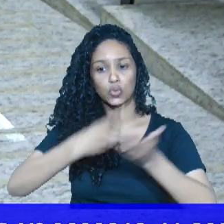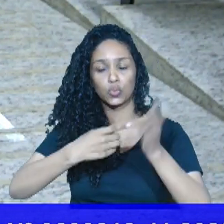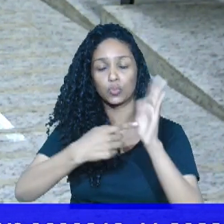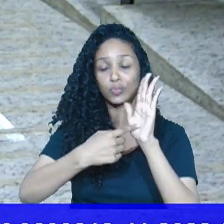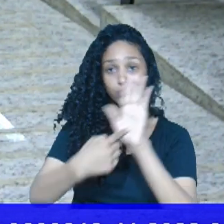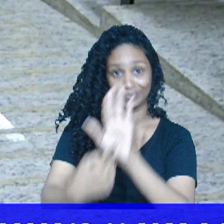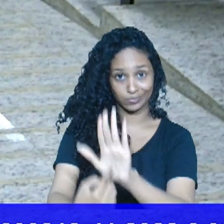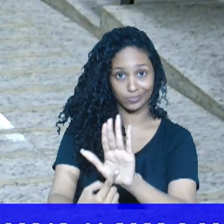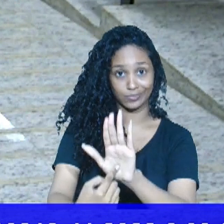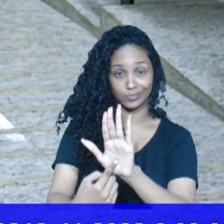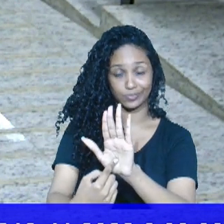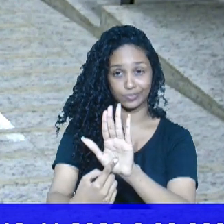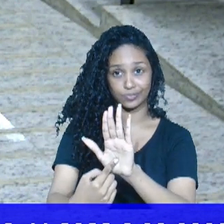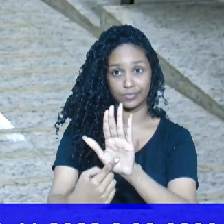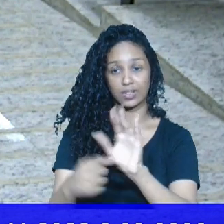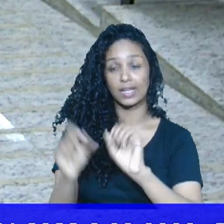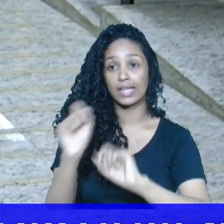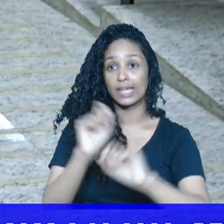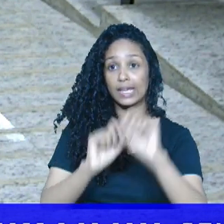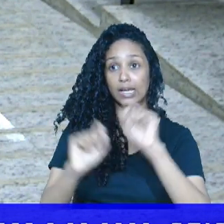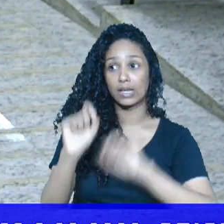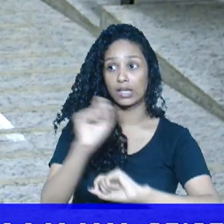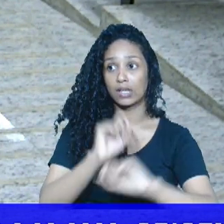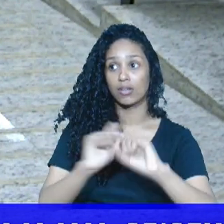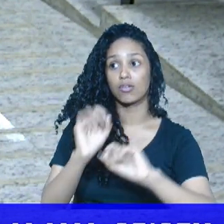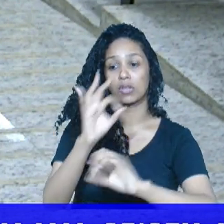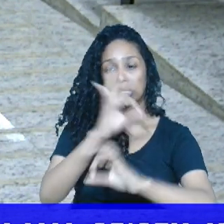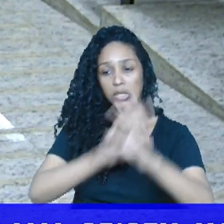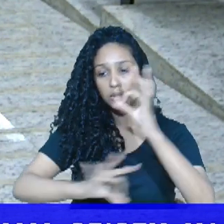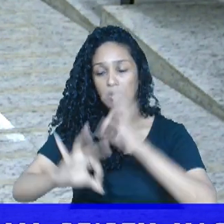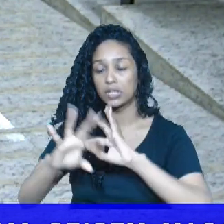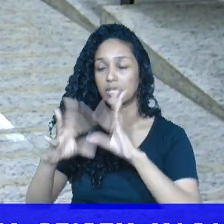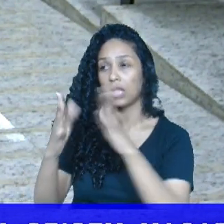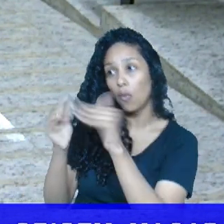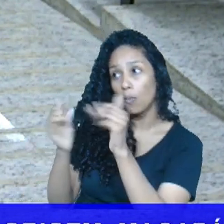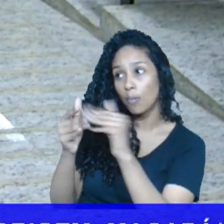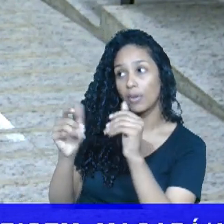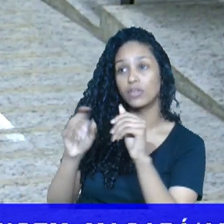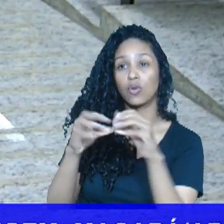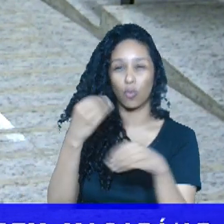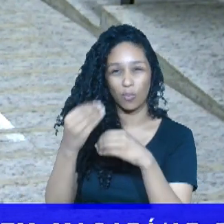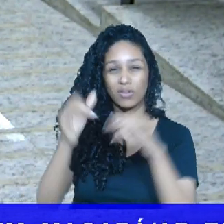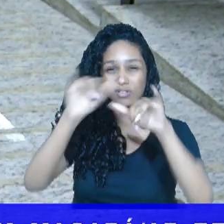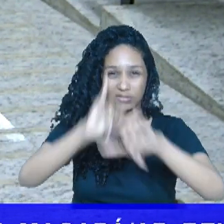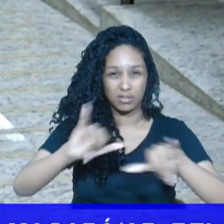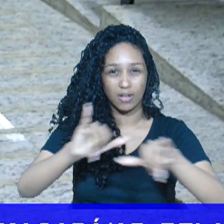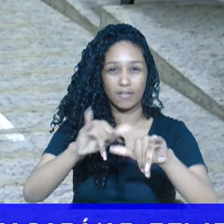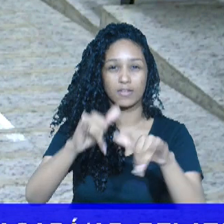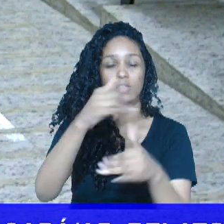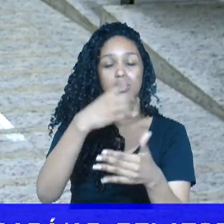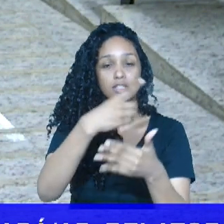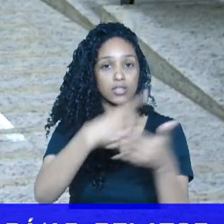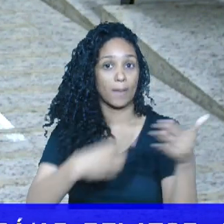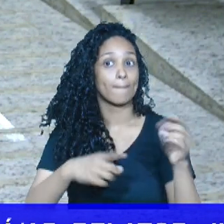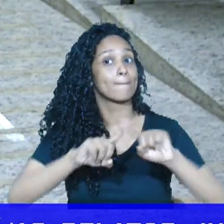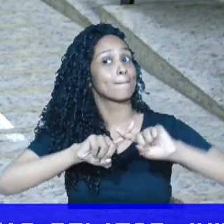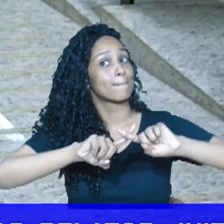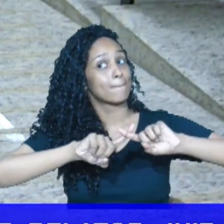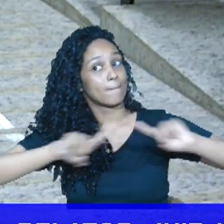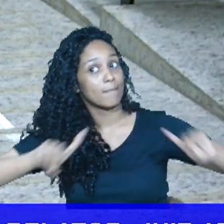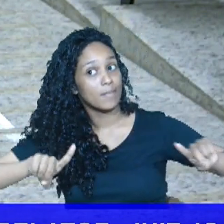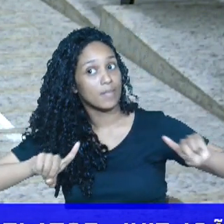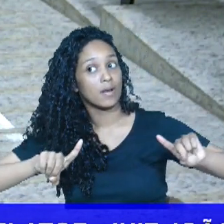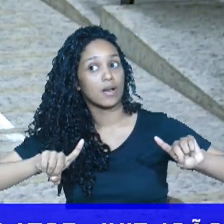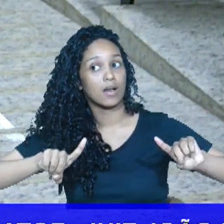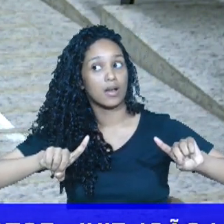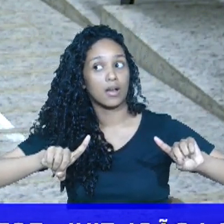apresentada, é caso realmente de deferir o pedido, como ele formulou na inicial, porém, com a advertência